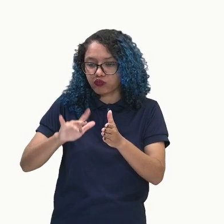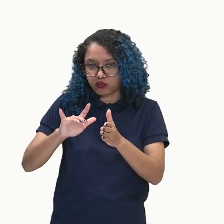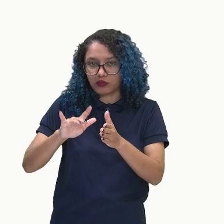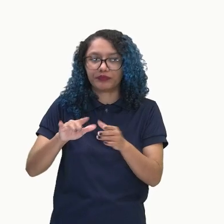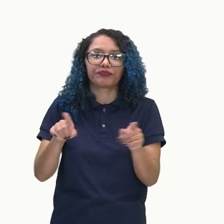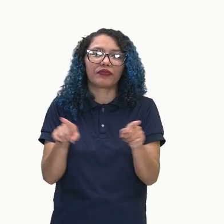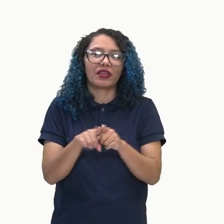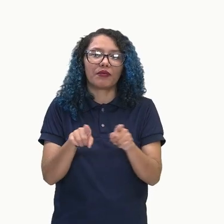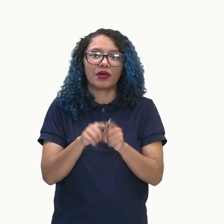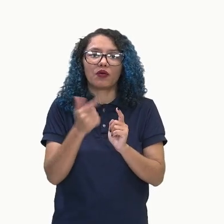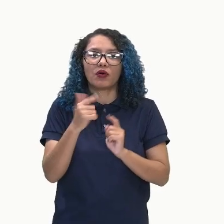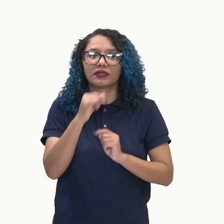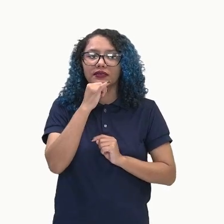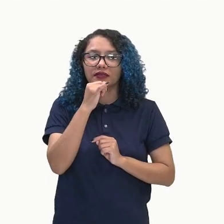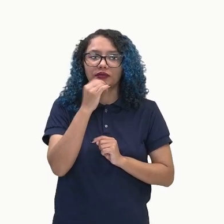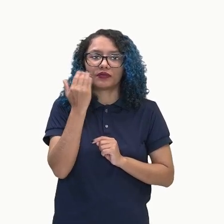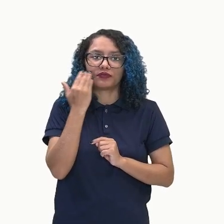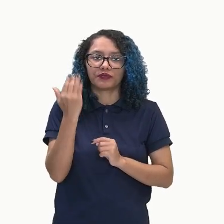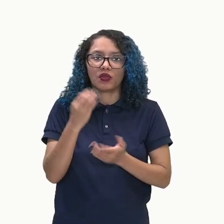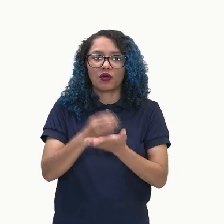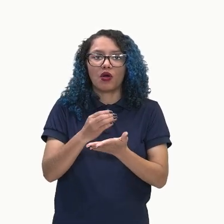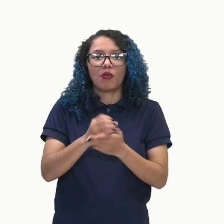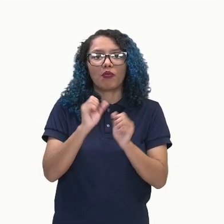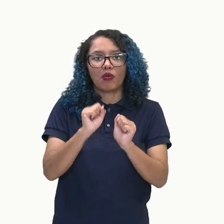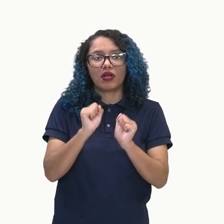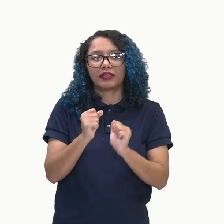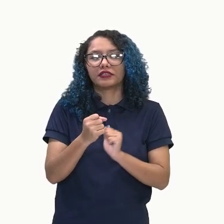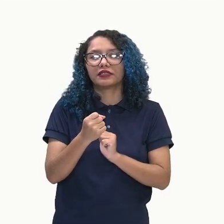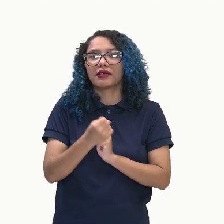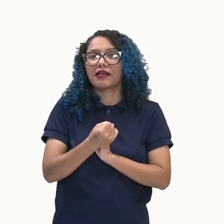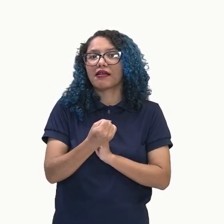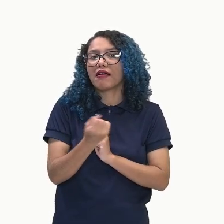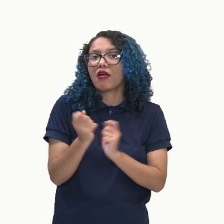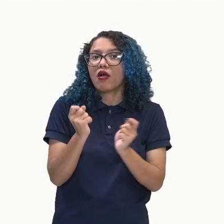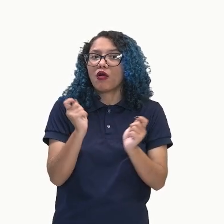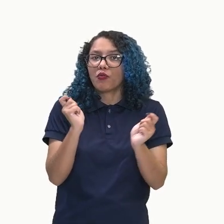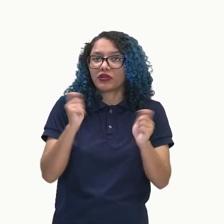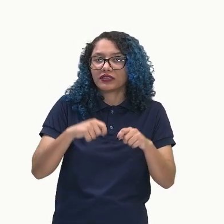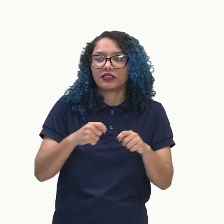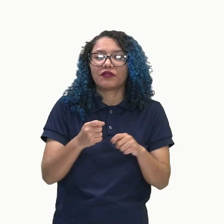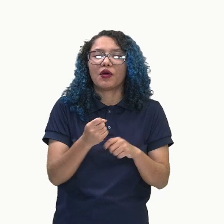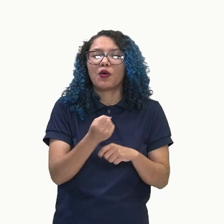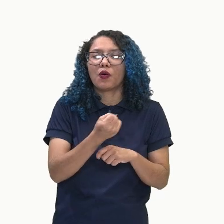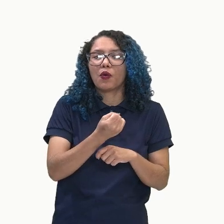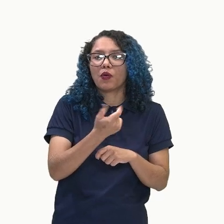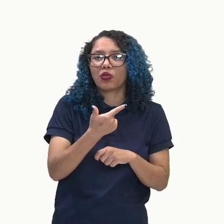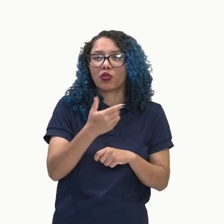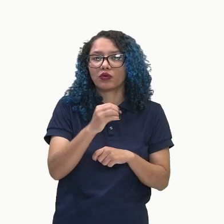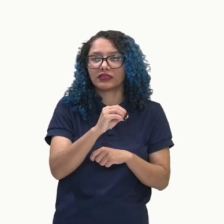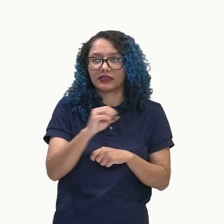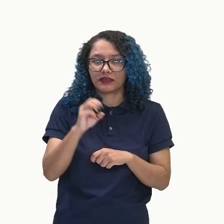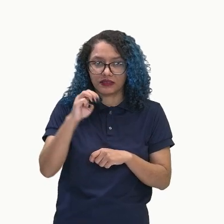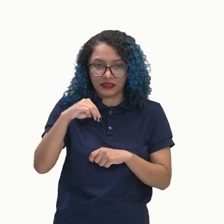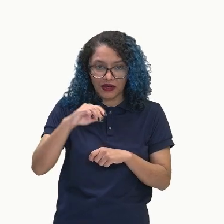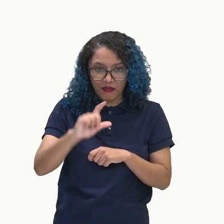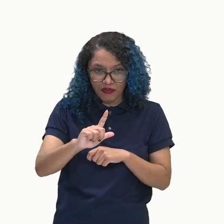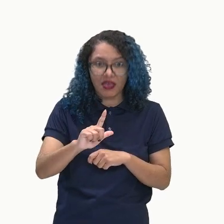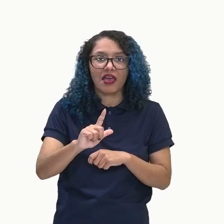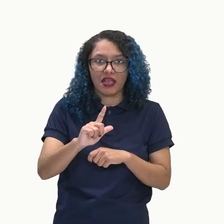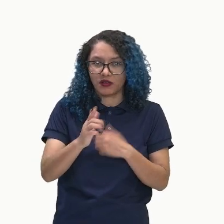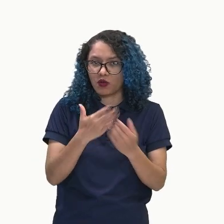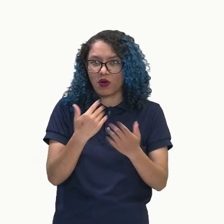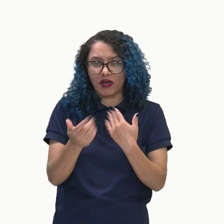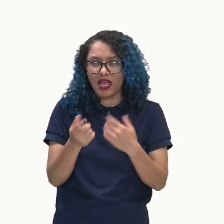pode ter capacidade de 200 mililitros, o que significa que ele pode conter até 200 mililitros de qualquer